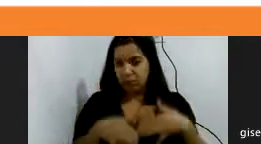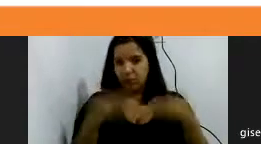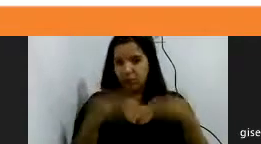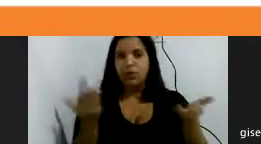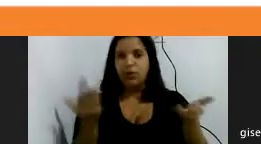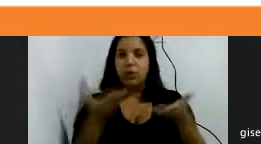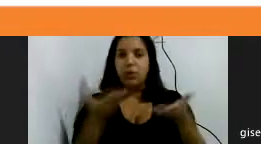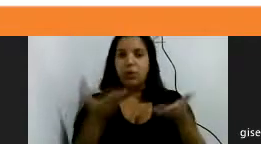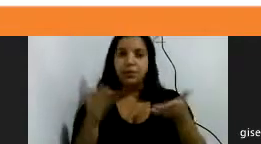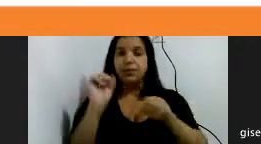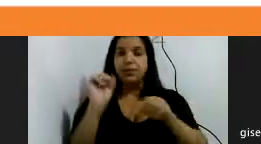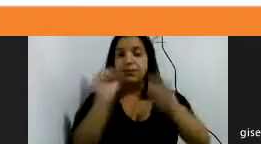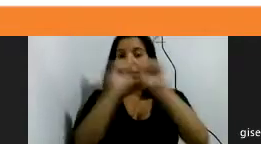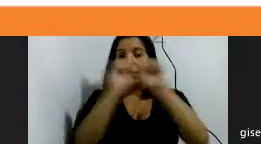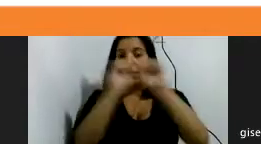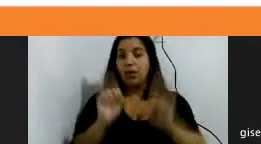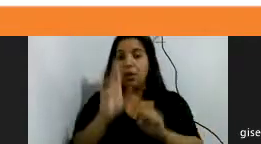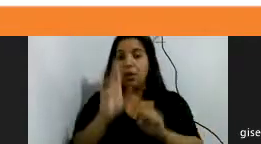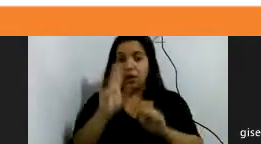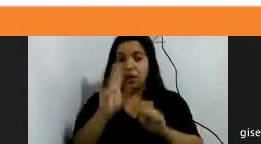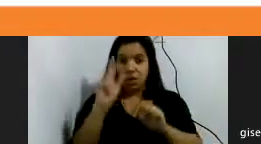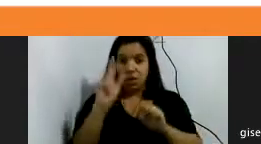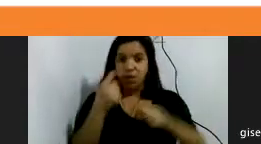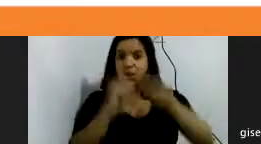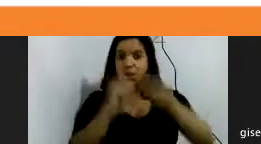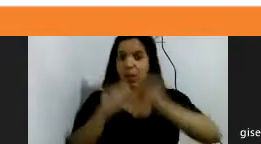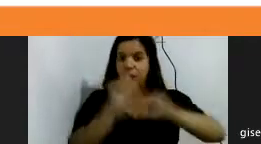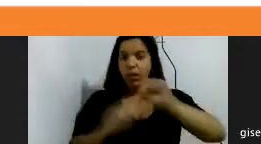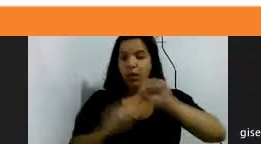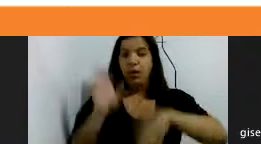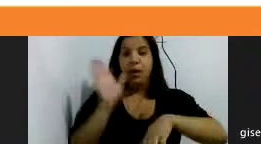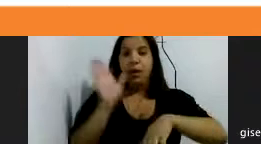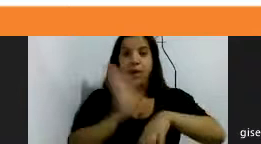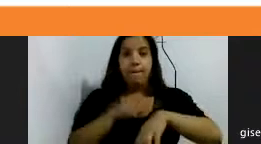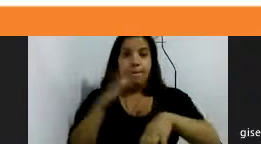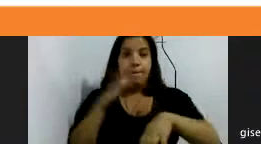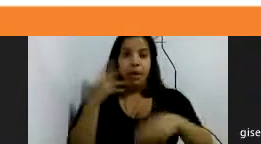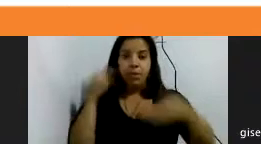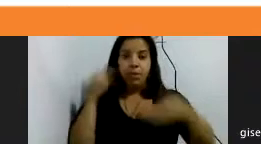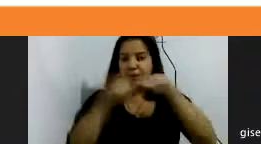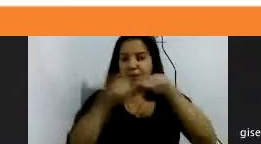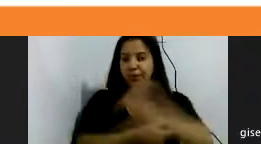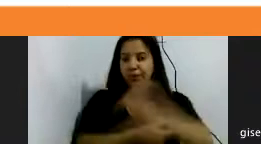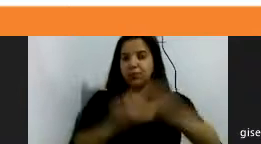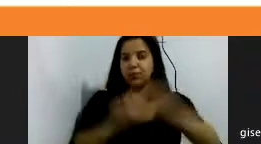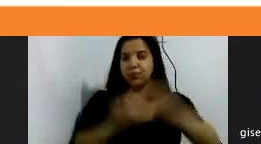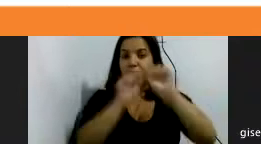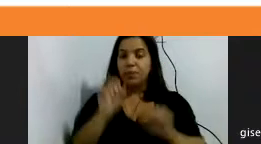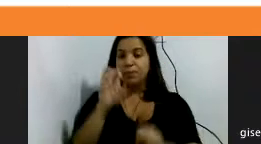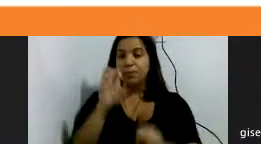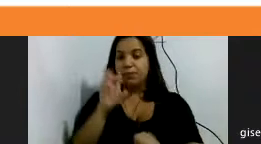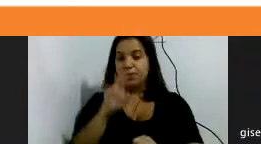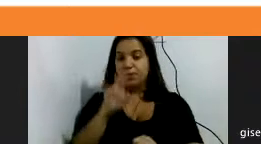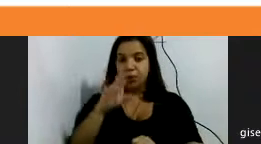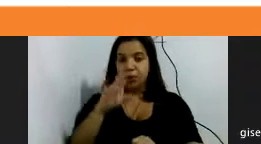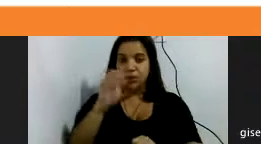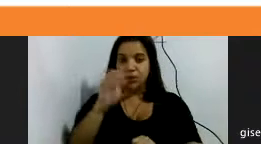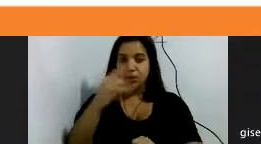E o sistema RH? Então, o sistema RH é o mais complexo dos sistemas eritrocitários. Então, ele foi